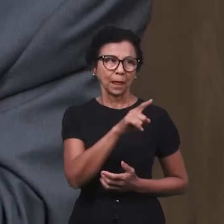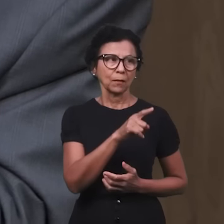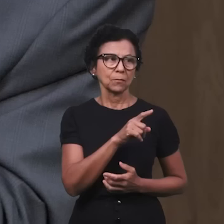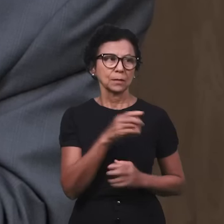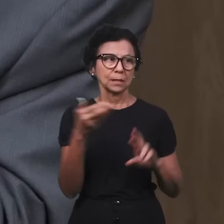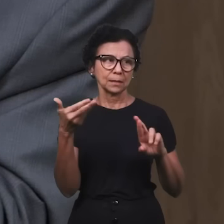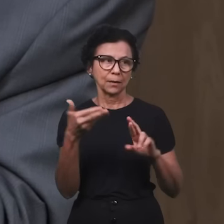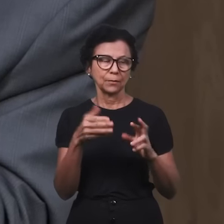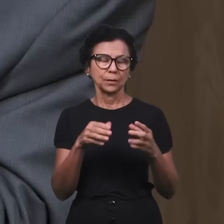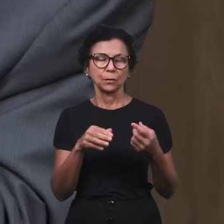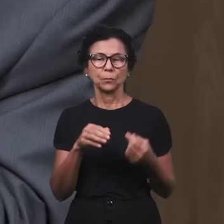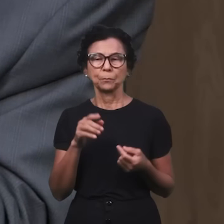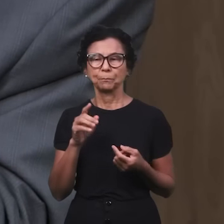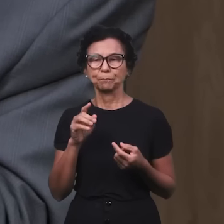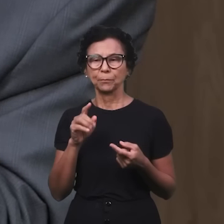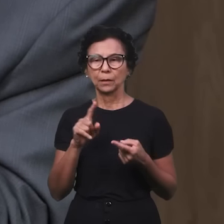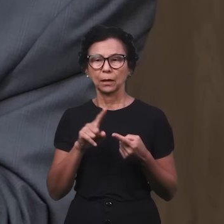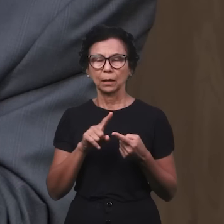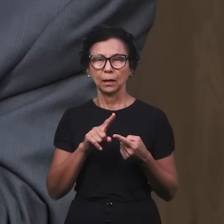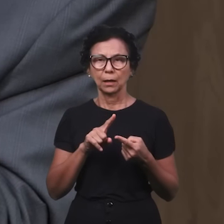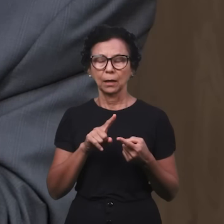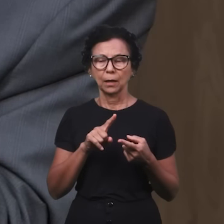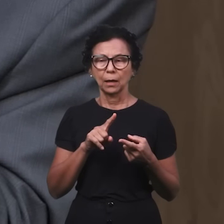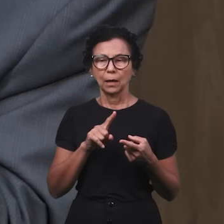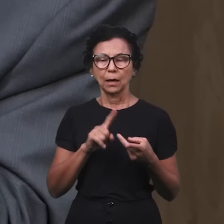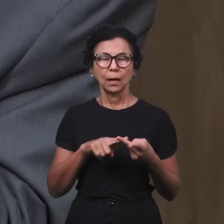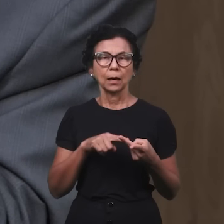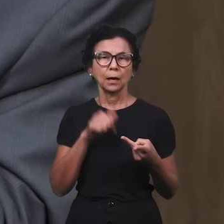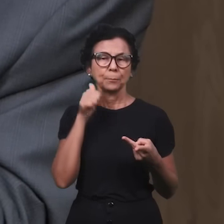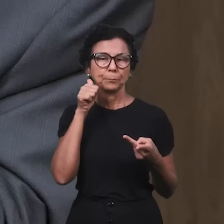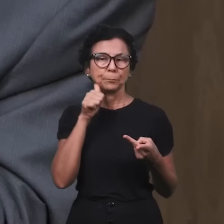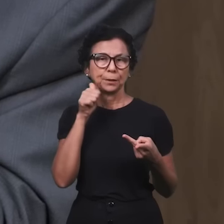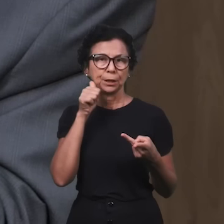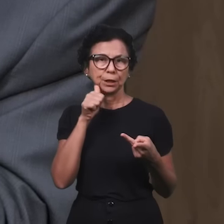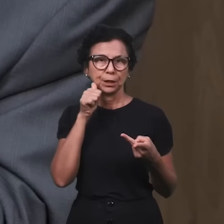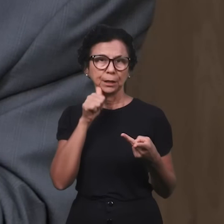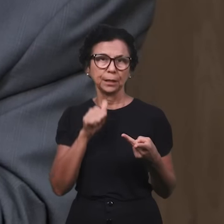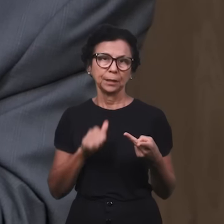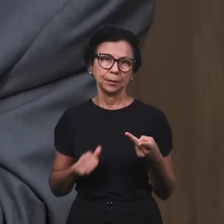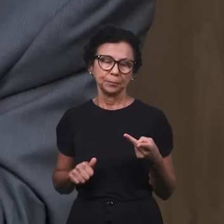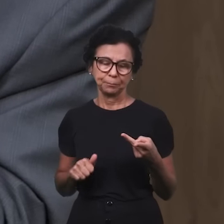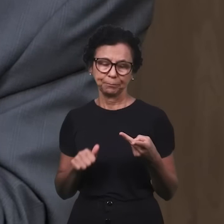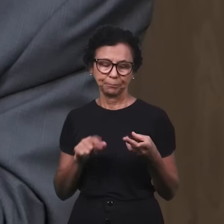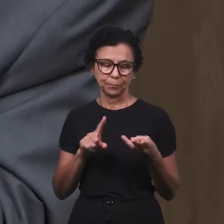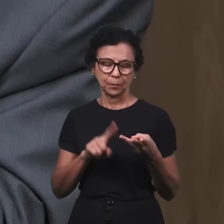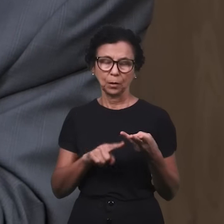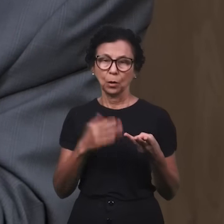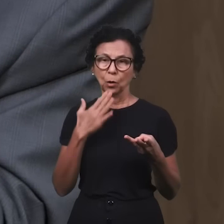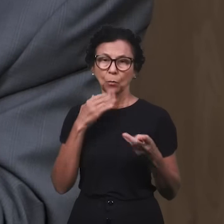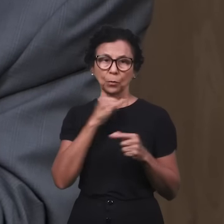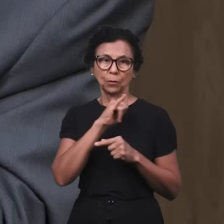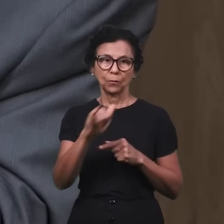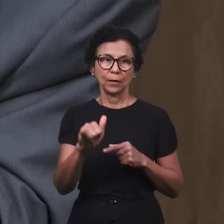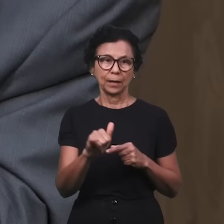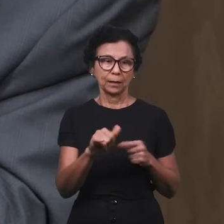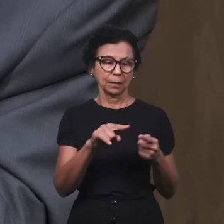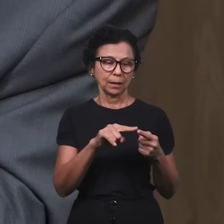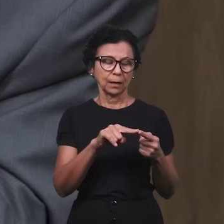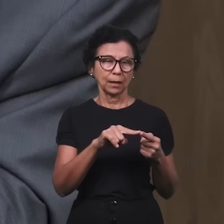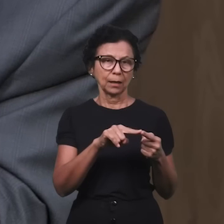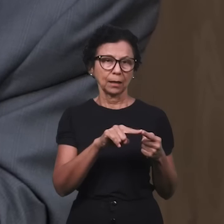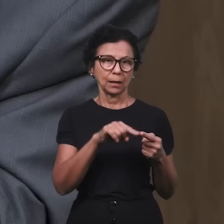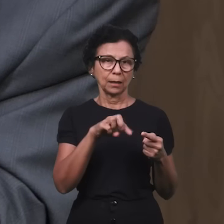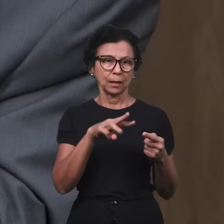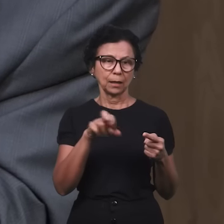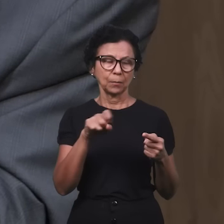né? Você chegou ali no local, Eliseu não veio recebê-lo. No meio